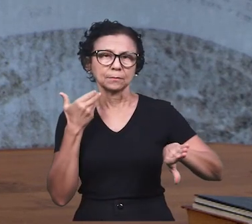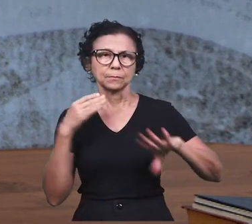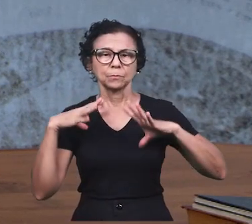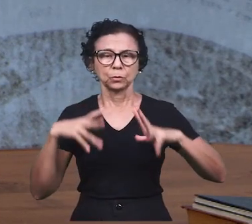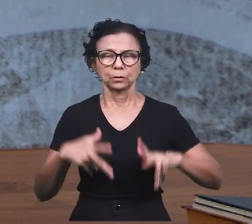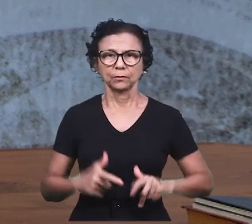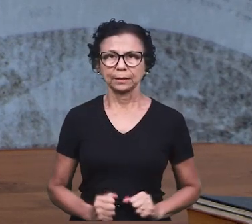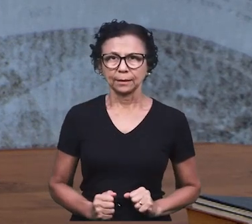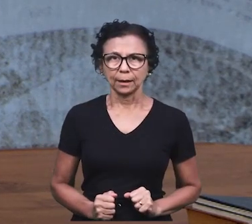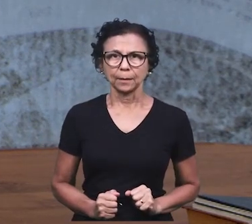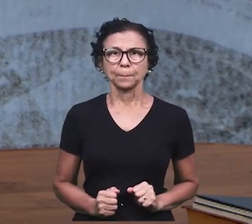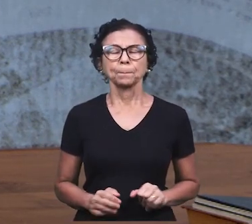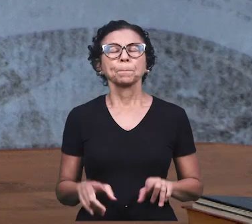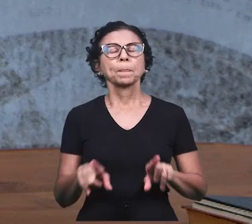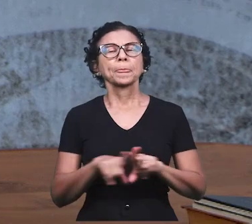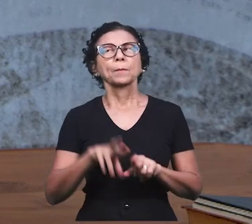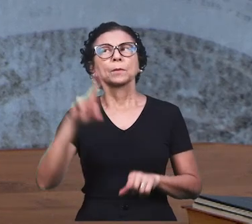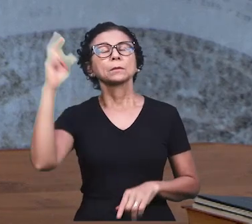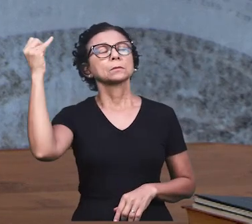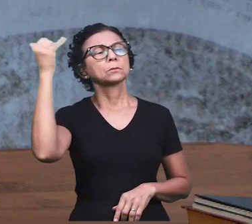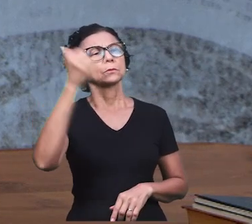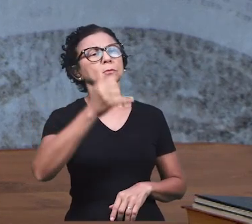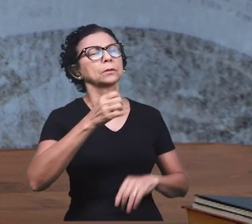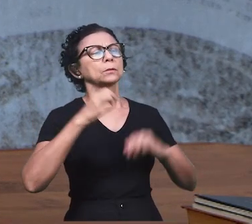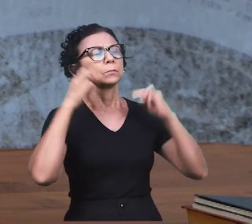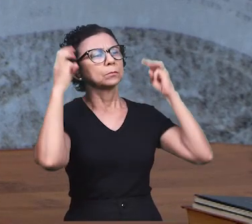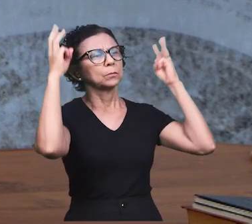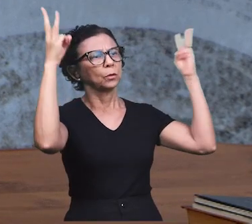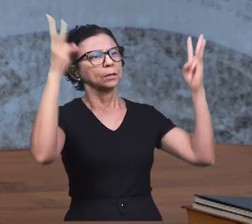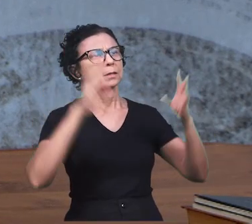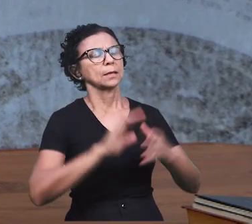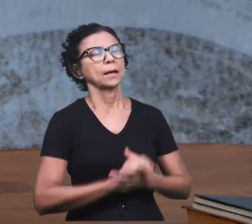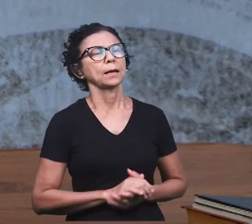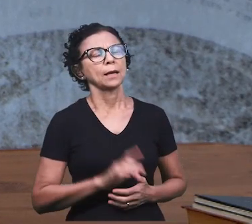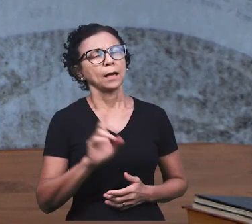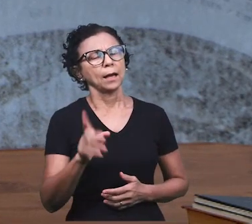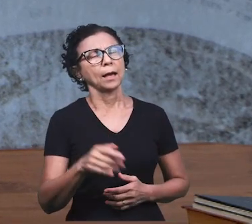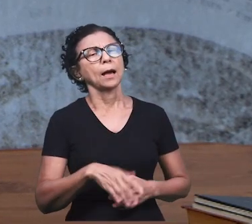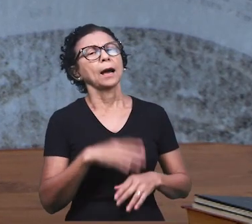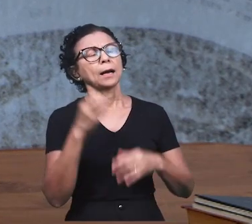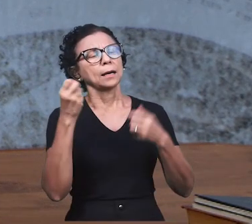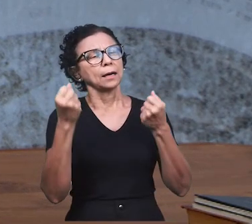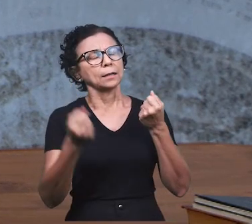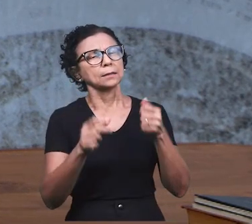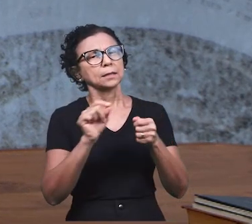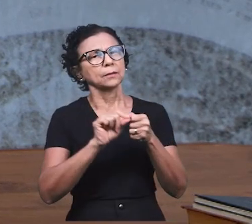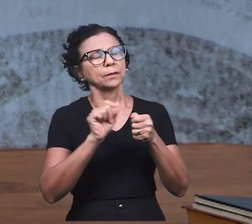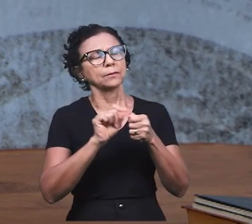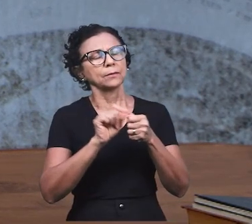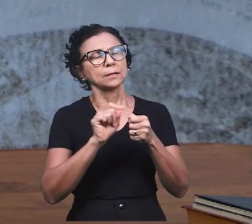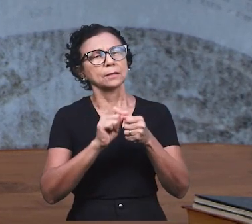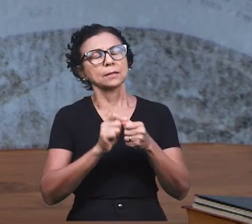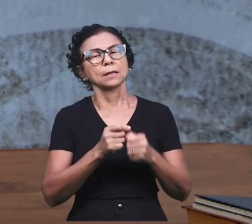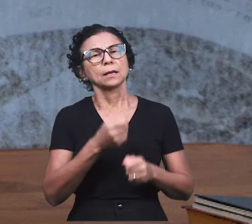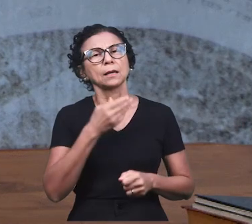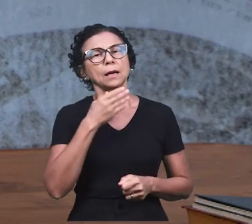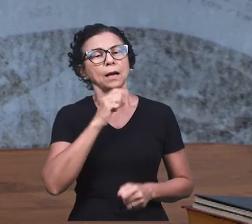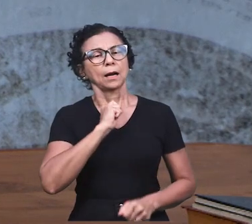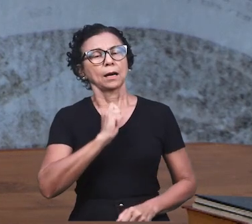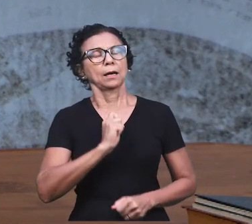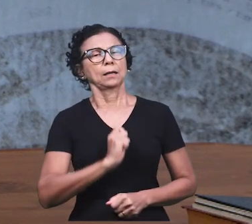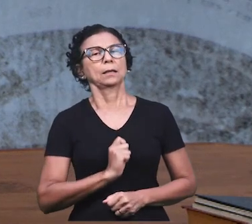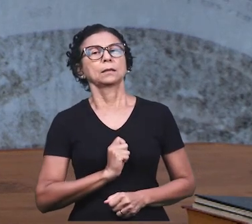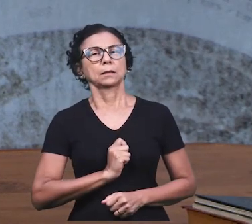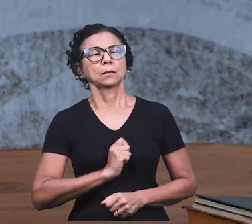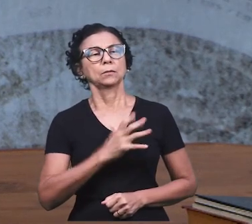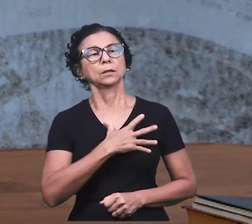Moisés, dizendo: esta é a oferta de Arão e de seus filhos, que oferecerão ao Senhor